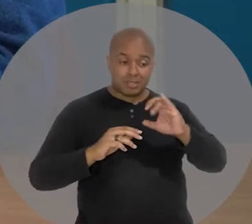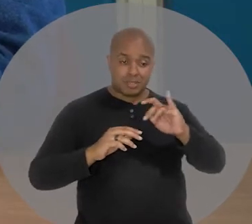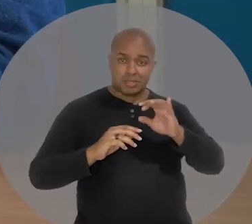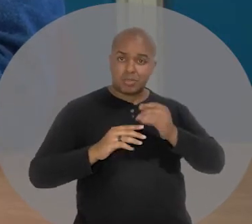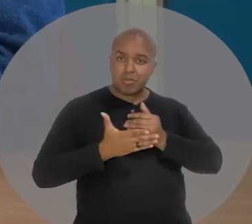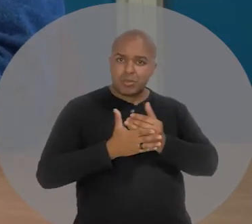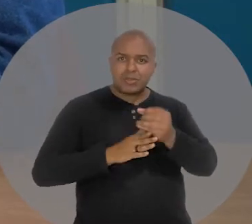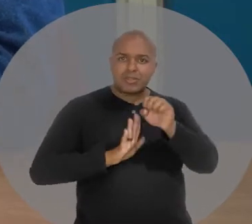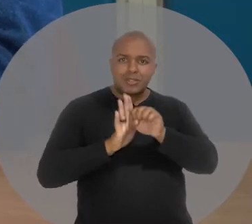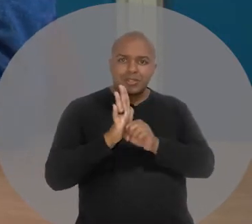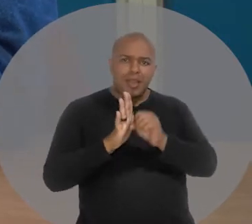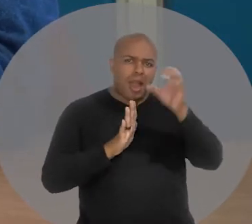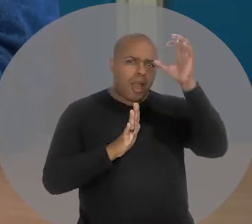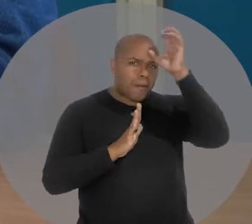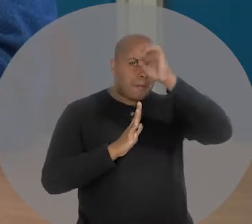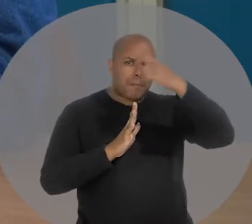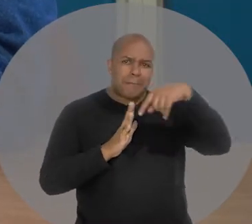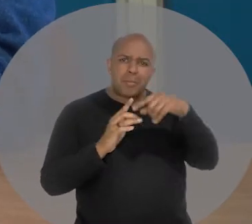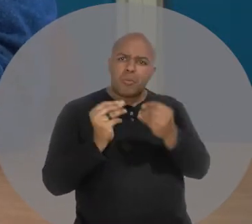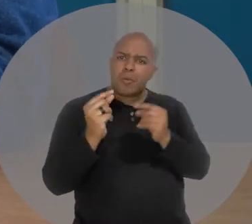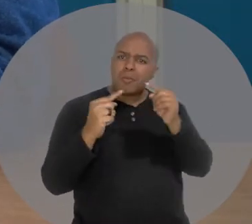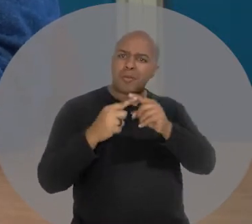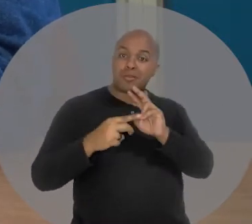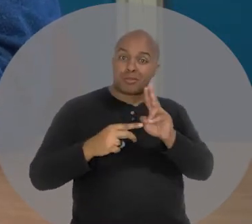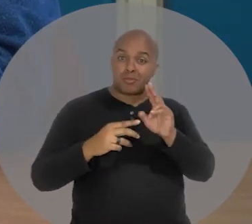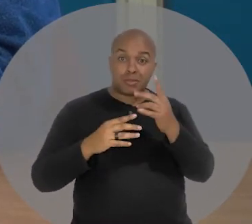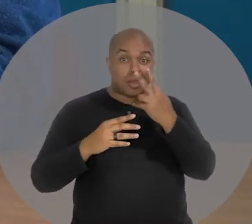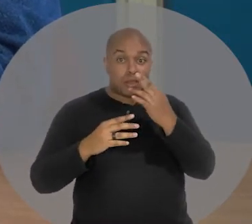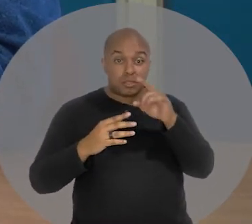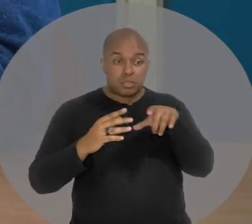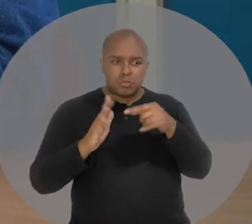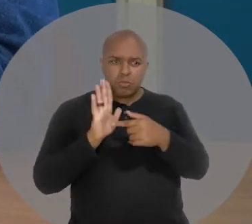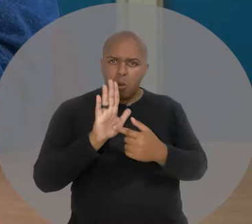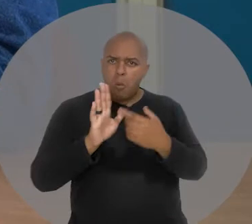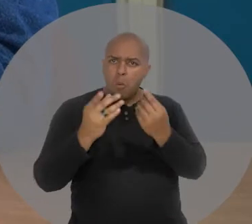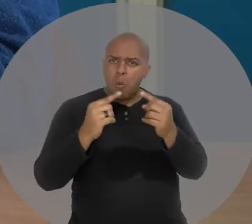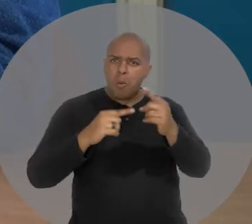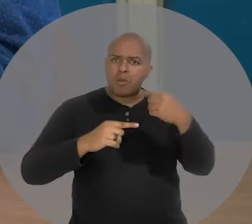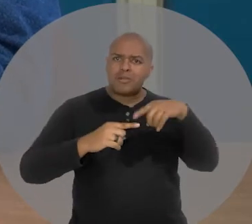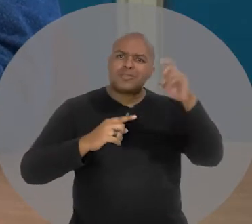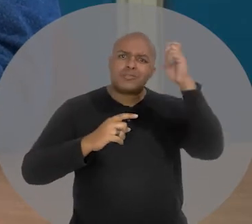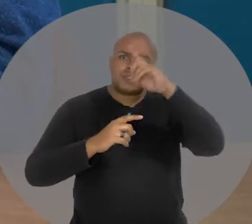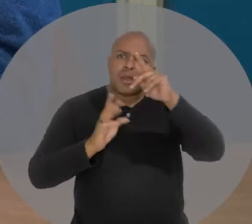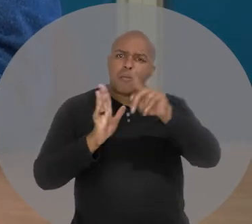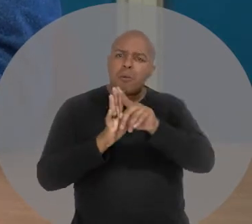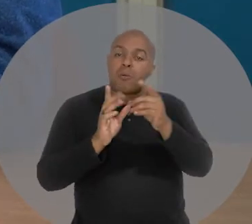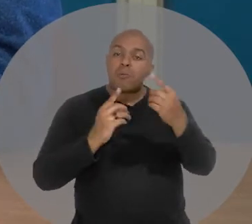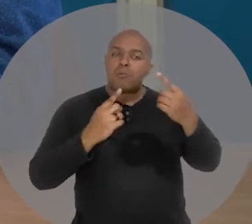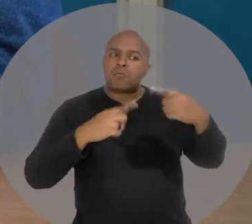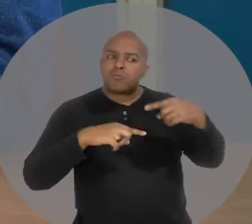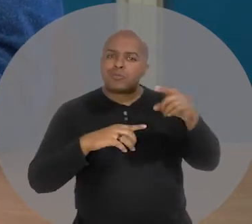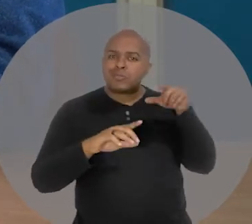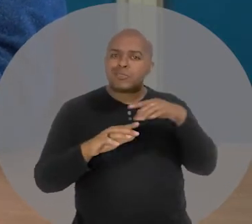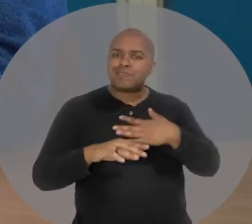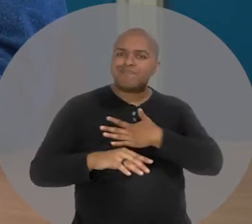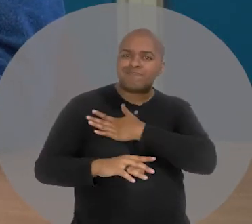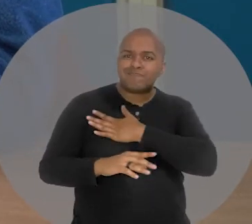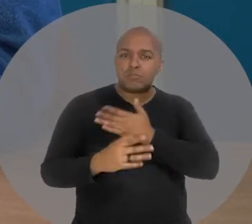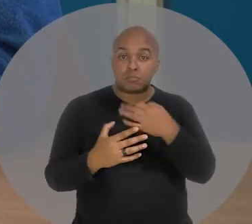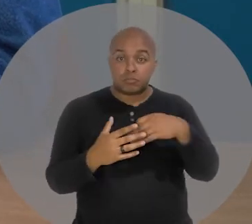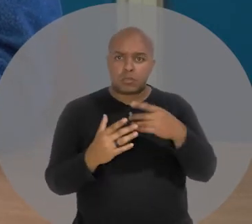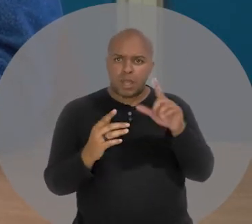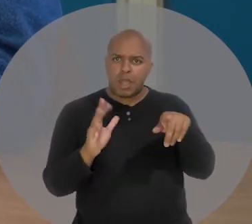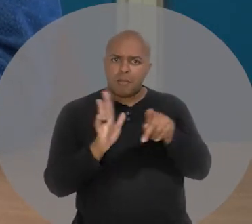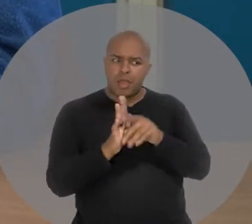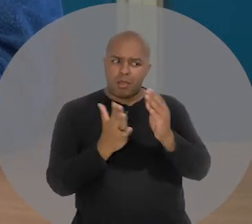foi aprender a dar nome. E eu acho que isso diz muito da nossa dificuldade de enfrentar esse preconceito, que é algo